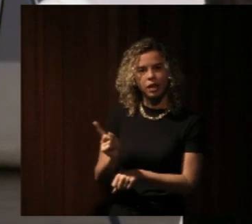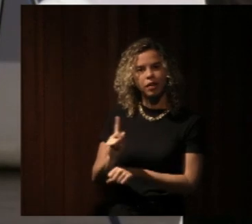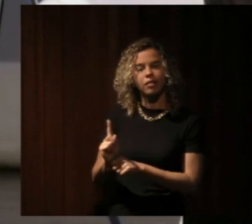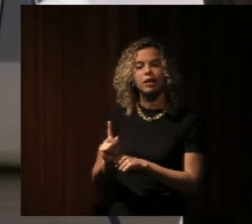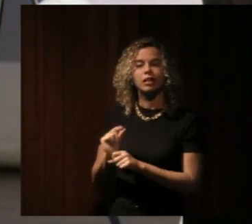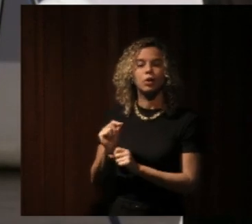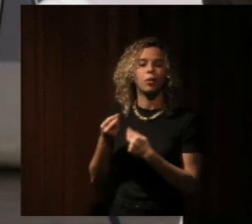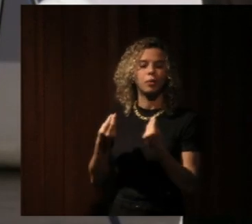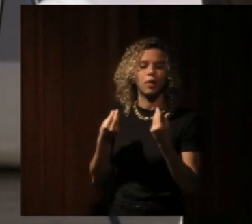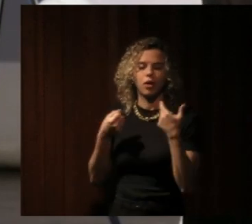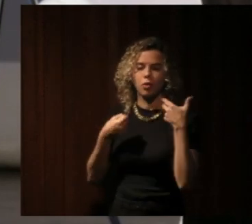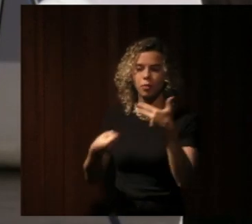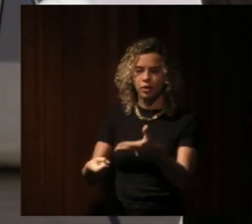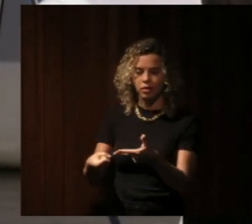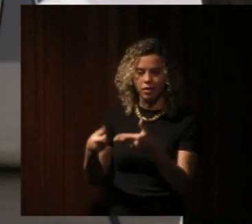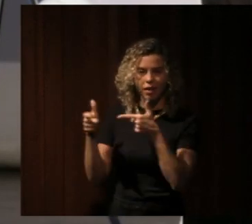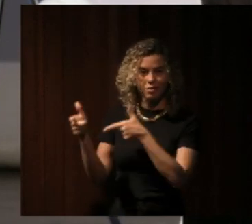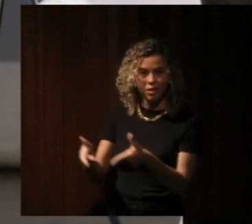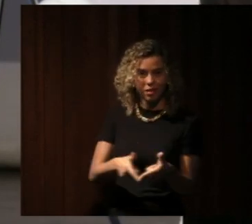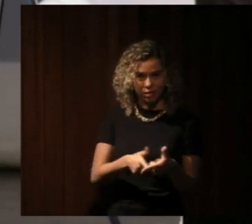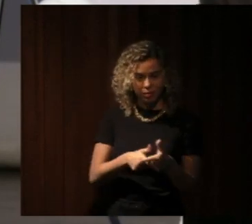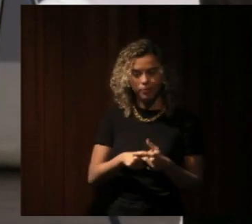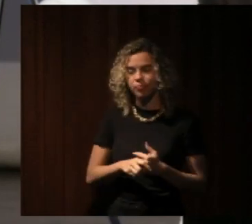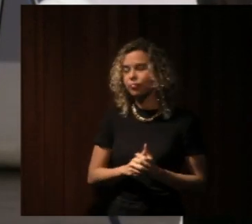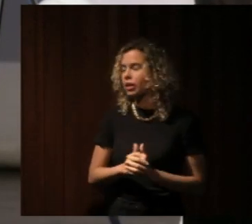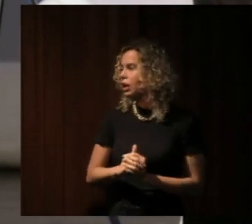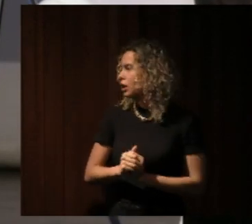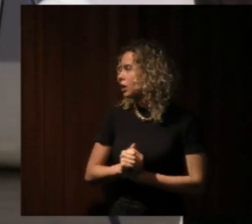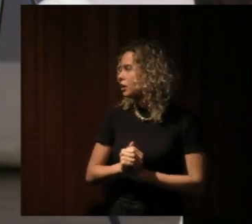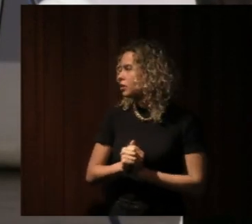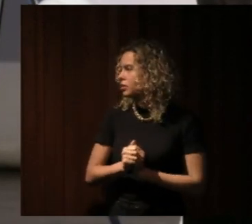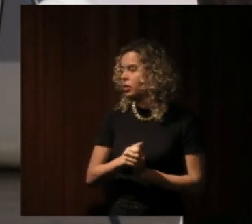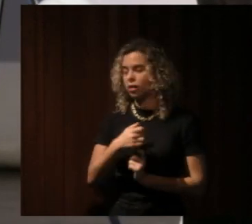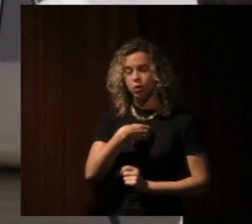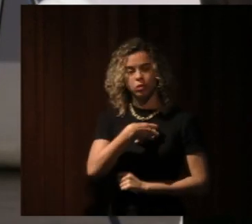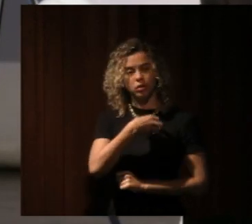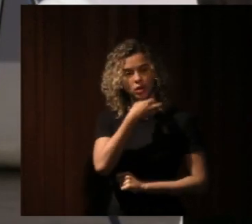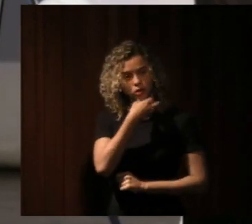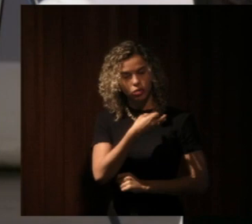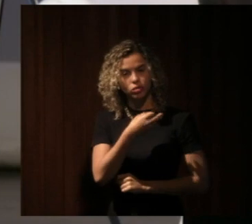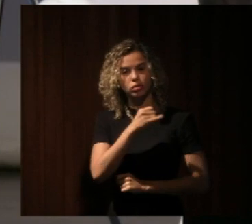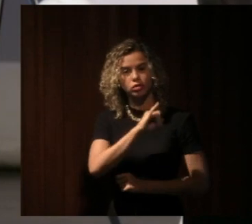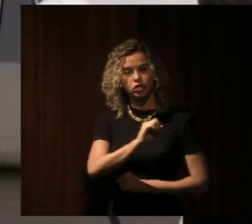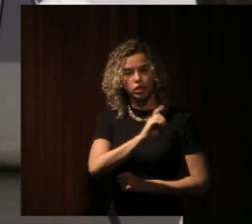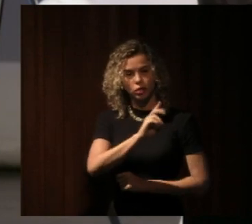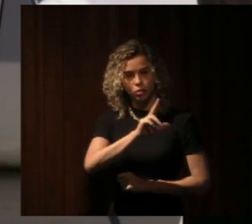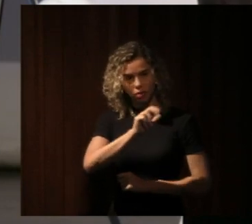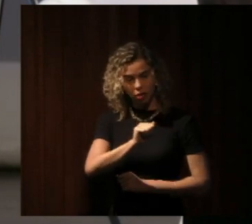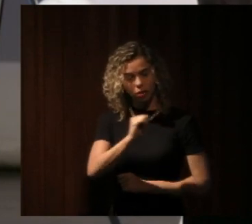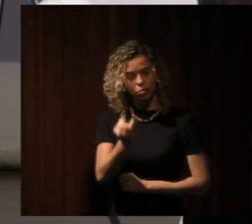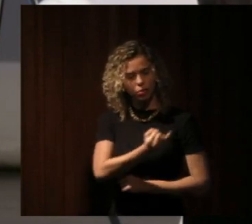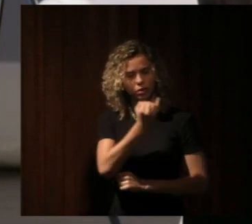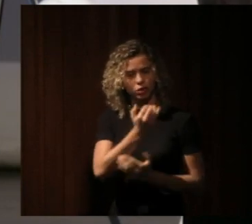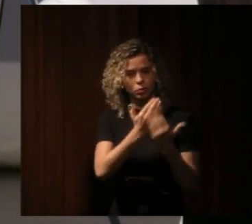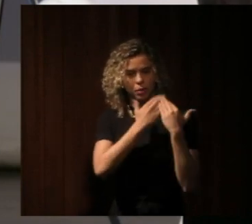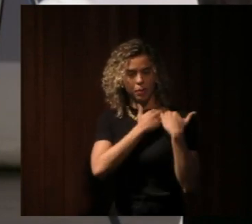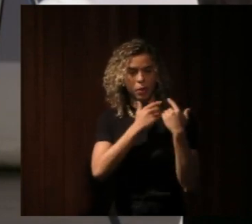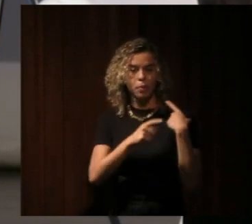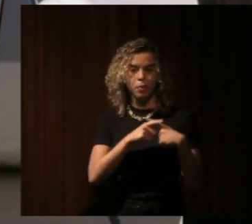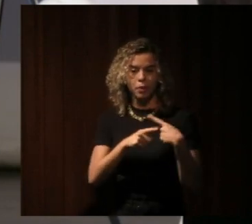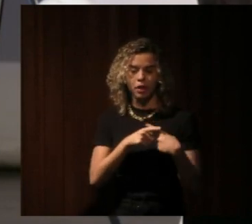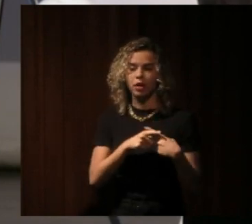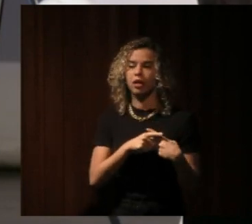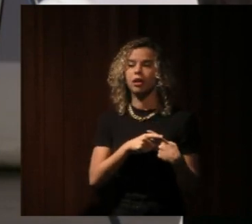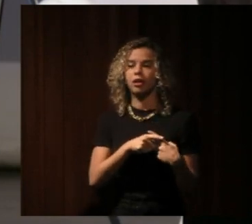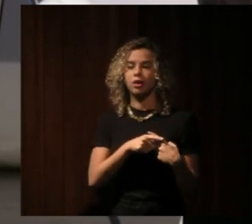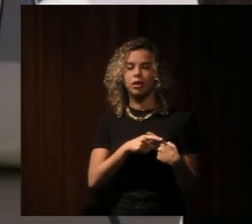dos ataques eh eu acho que a geduca teve um papel muito importante porque ela trouxe logo um debate com